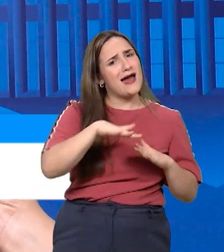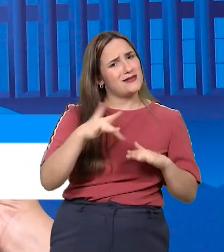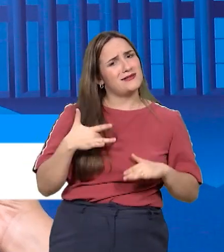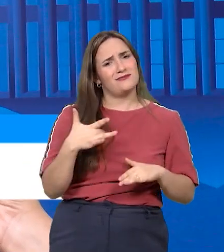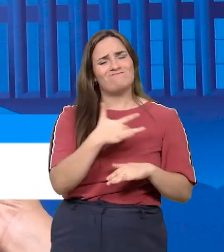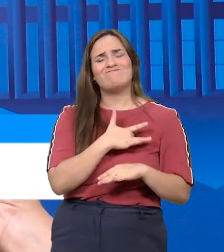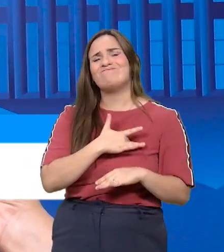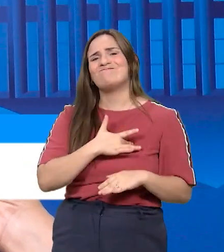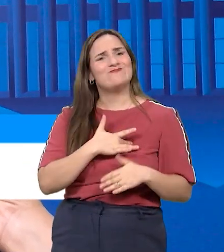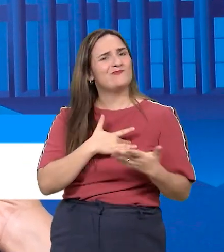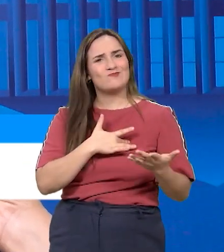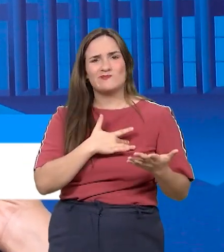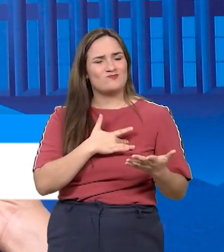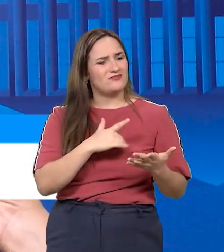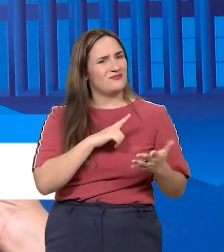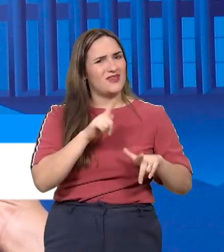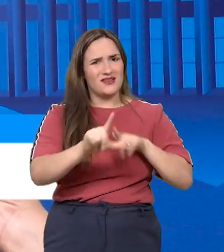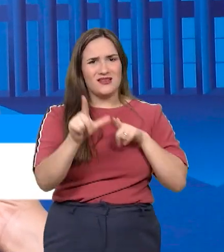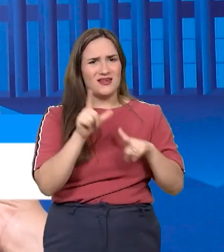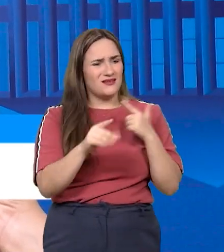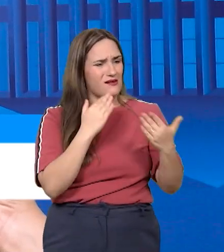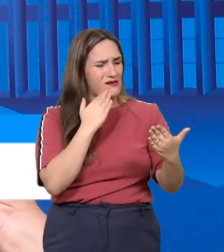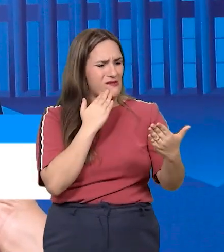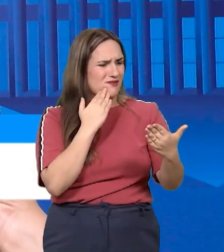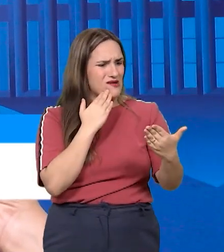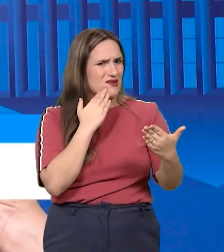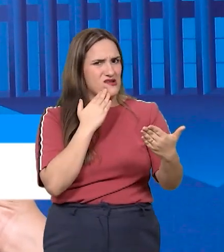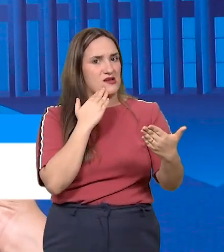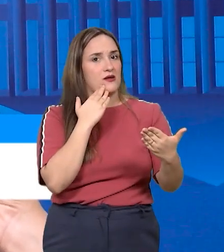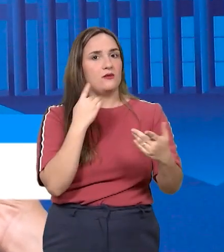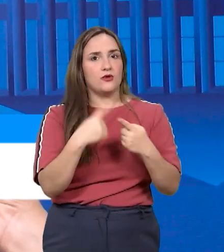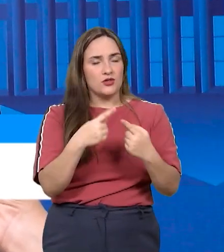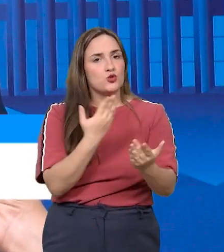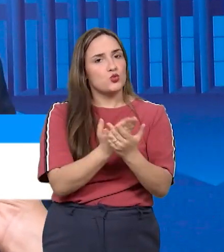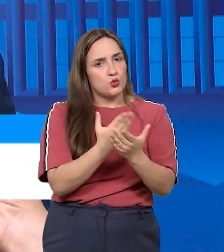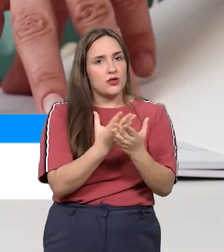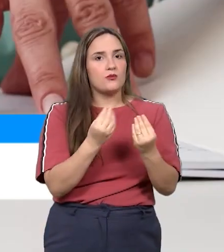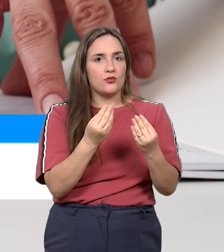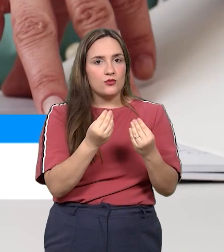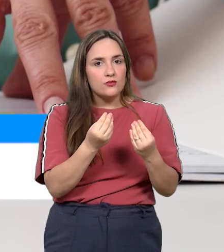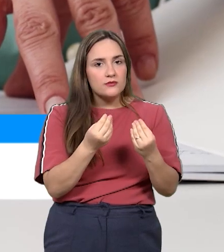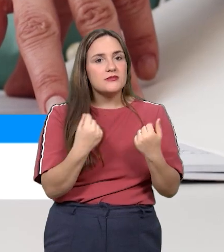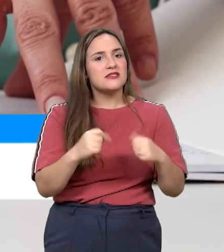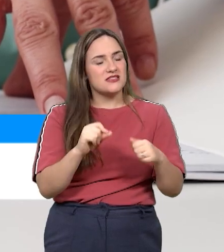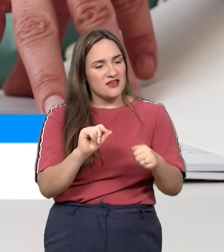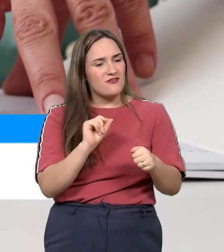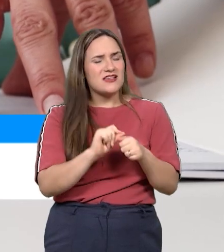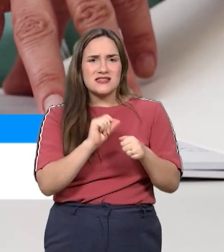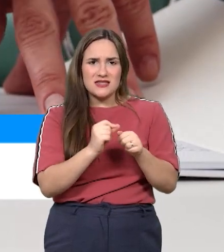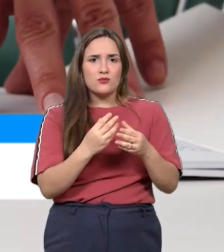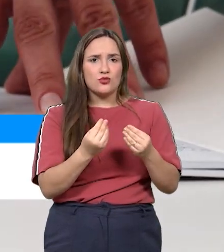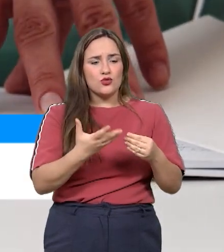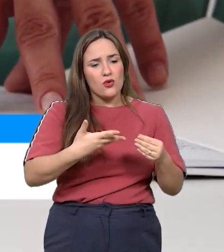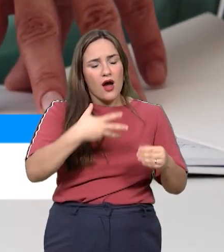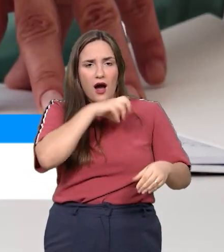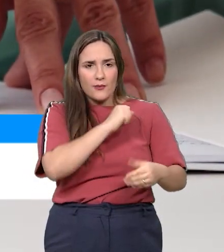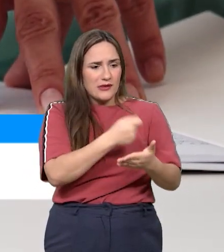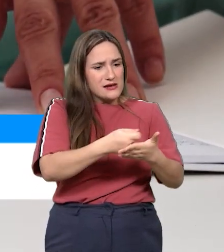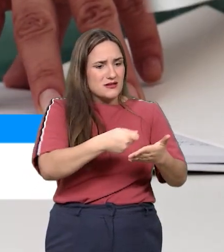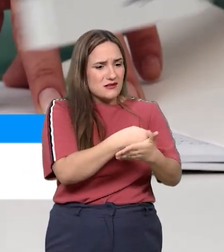área de saúde que efetivamente tem uma letra meio estranha, porque estudam bastante, tem muito a fazer